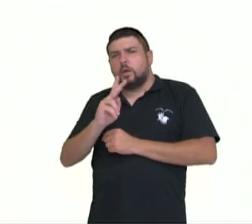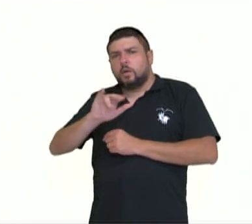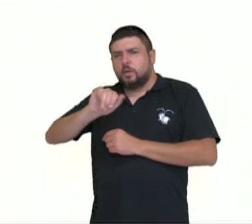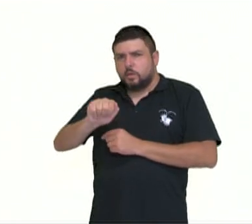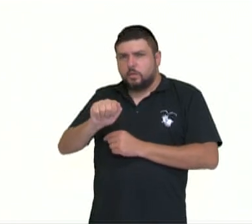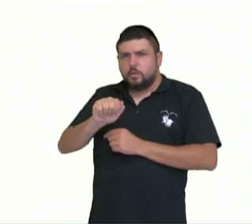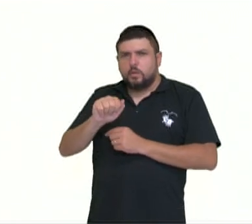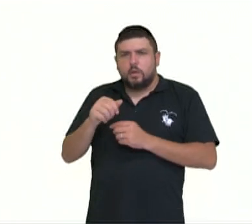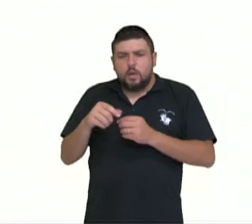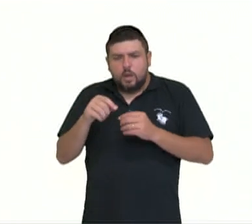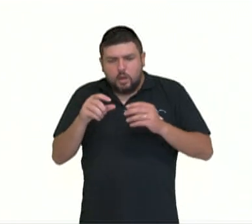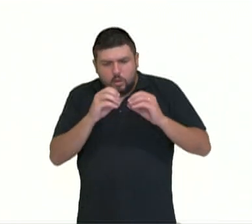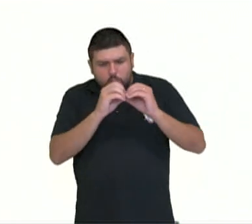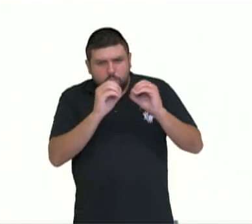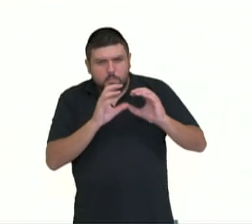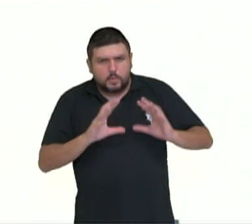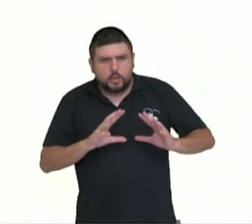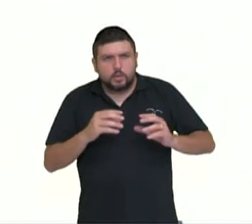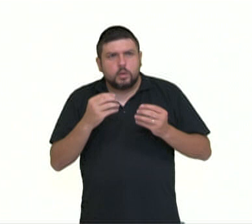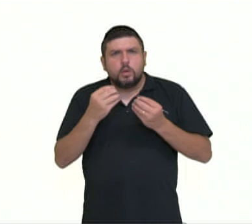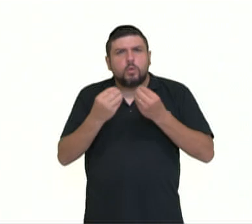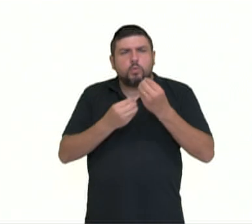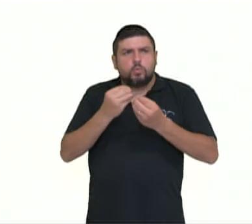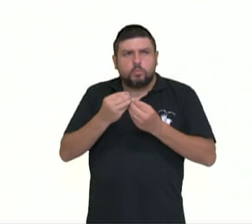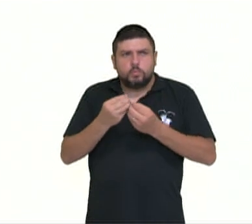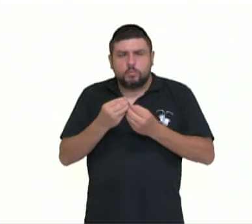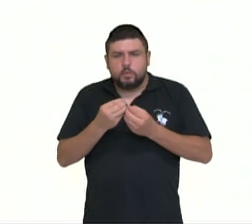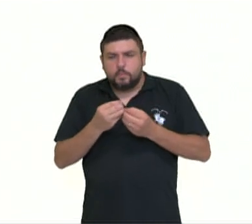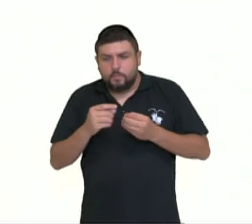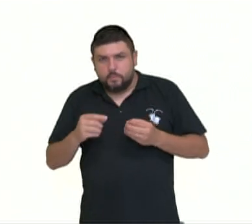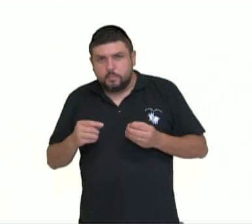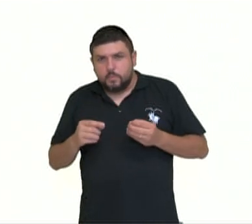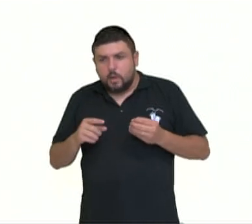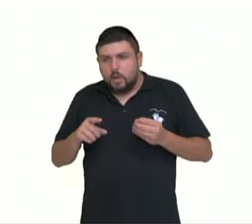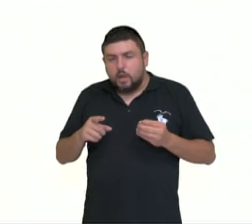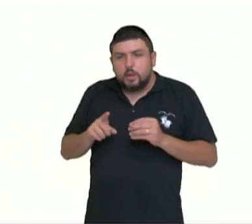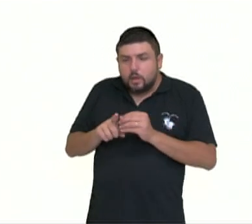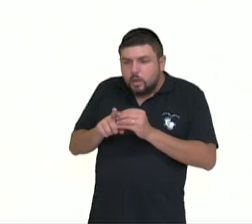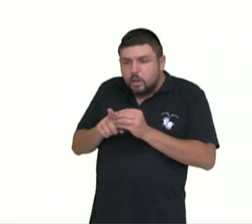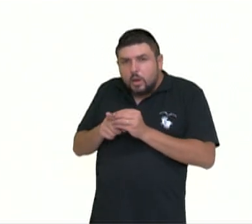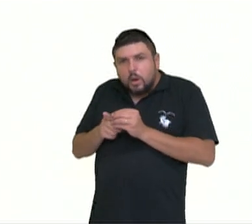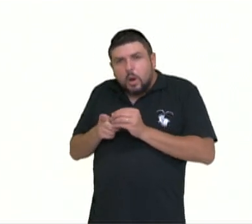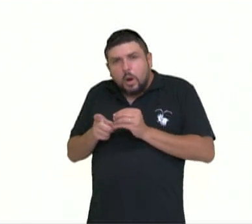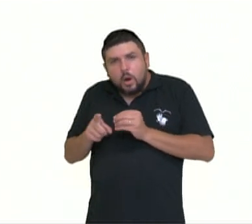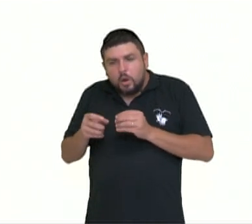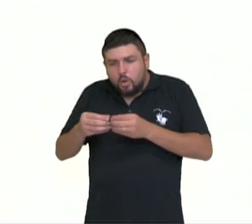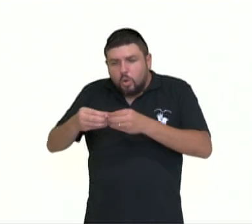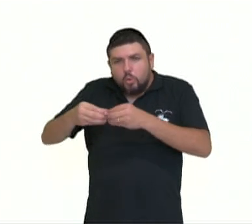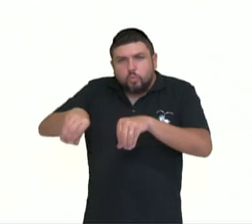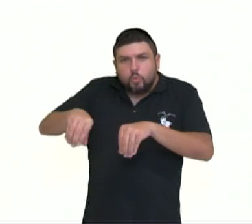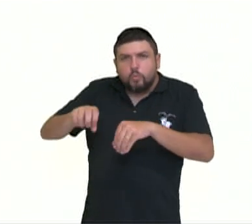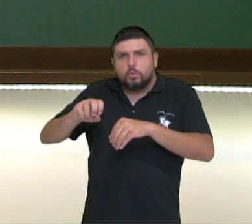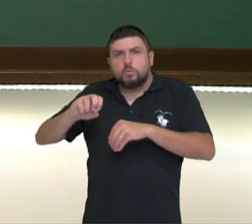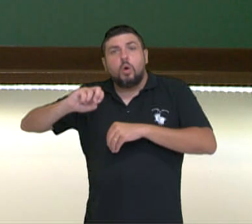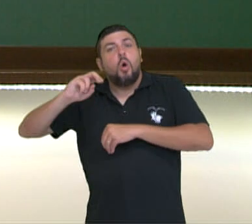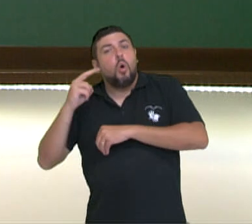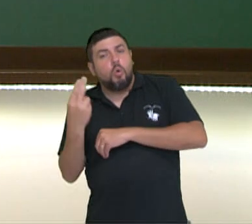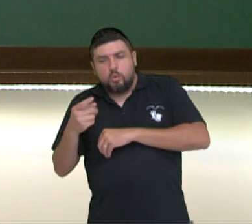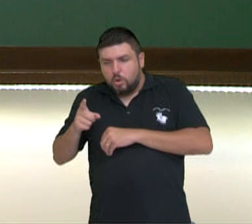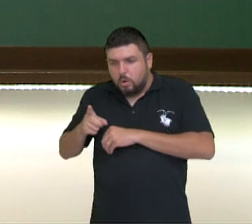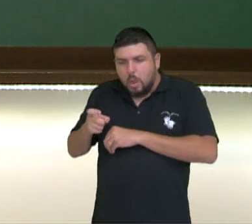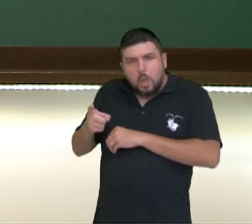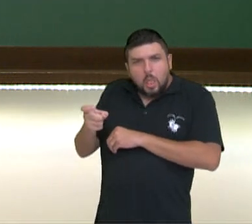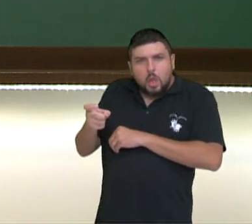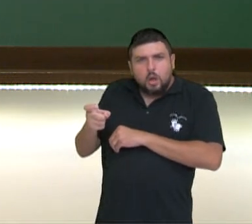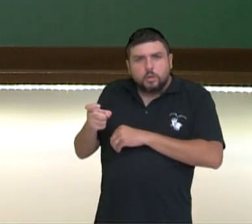vida do Aedes aegypti? Pessoal, ela vai interromper o desenvolvimento tanto dos ovos quanto das larvas. Tá? Então é como se